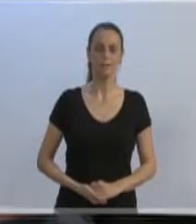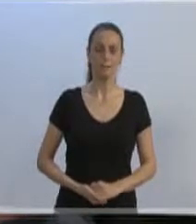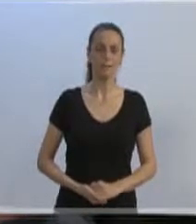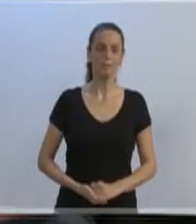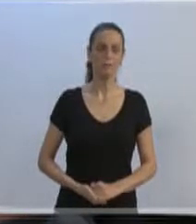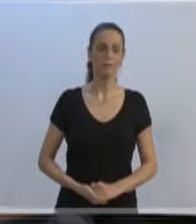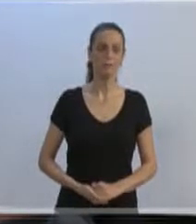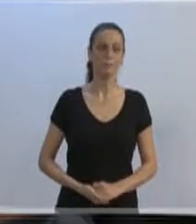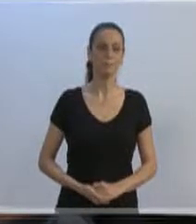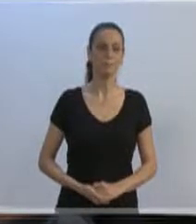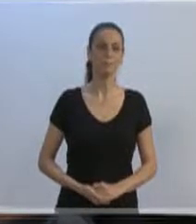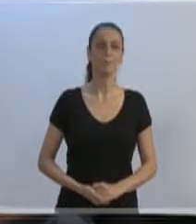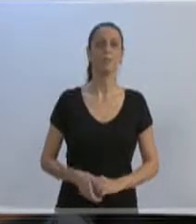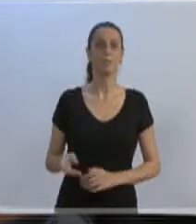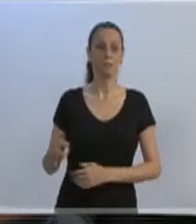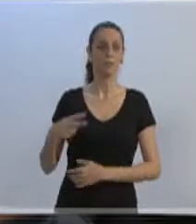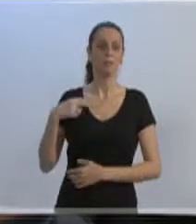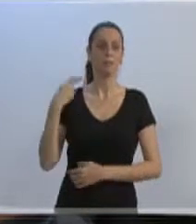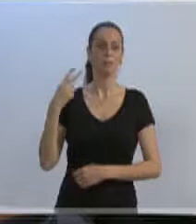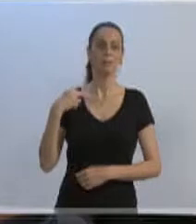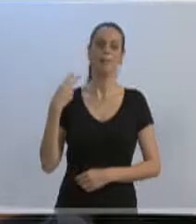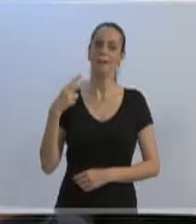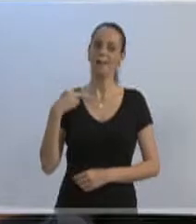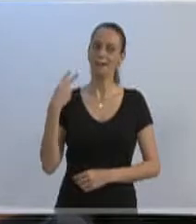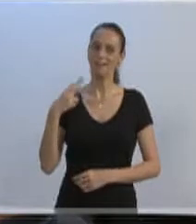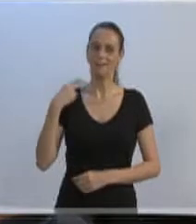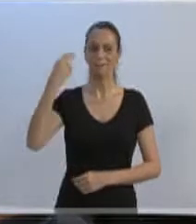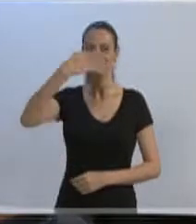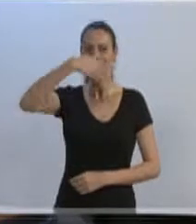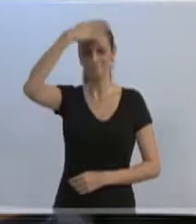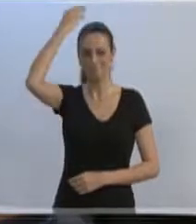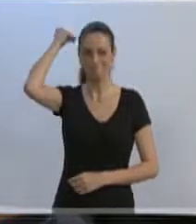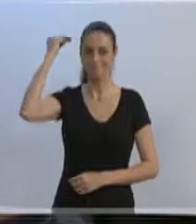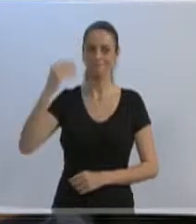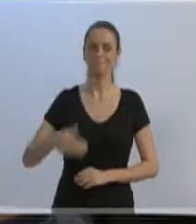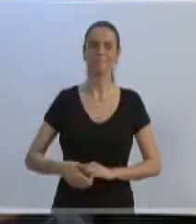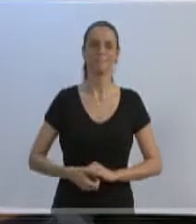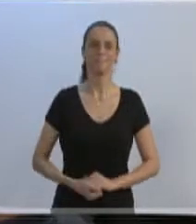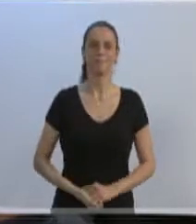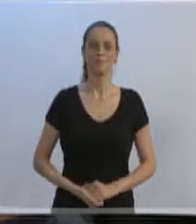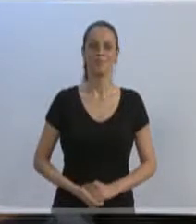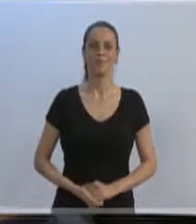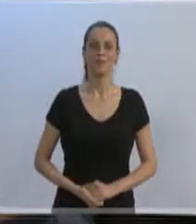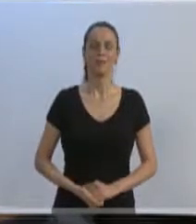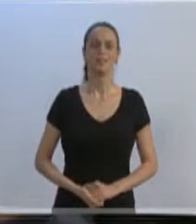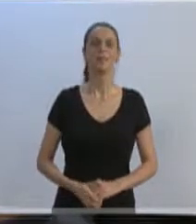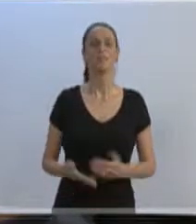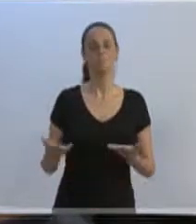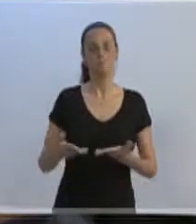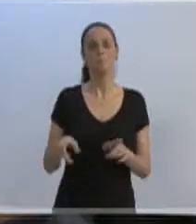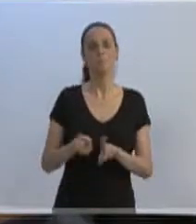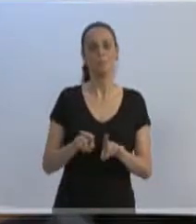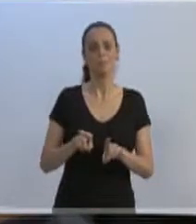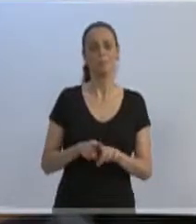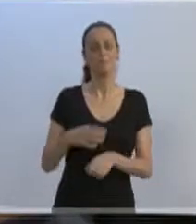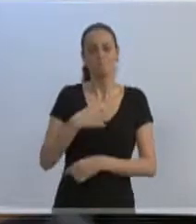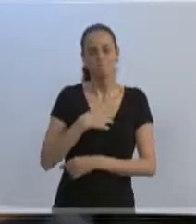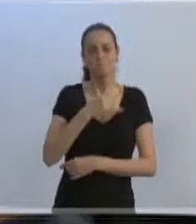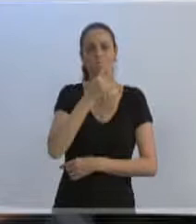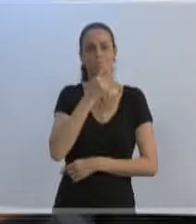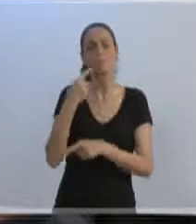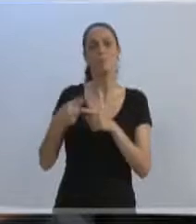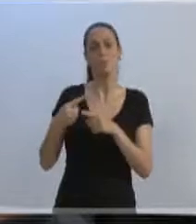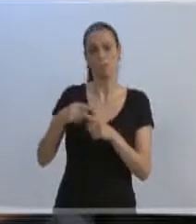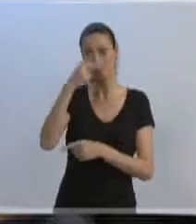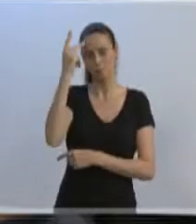a pedido do vereador alexandre matias nós vamos fazer um minuto de silêncio neste momento votos de pesar à família da senhora é o